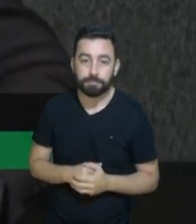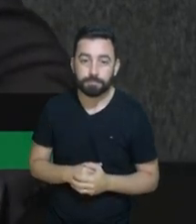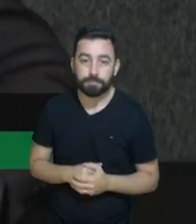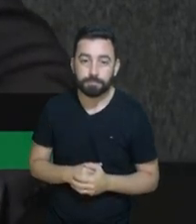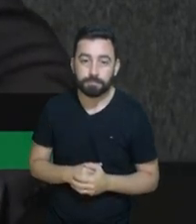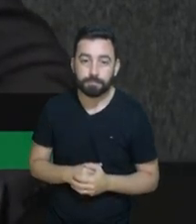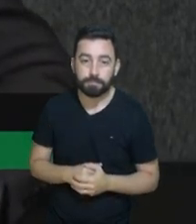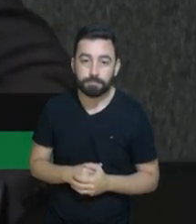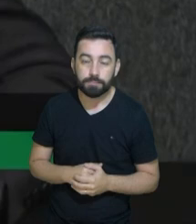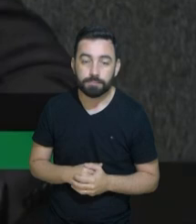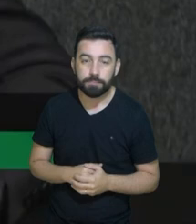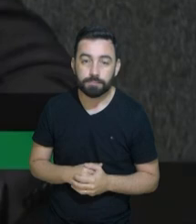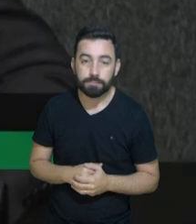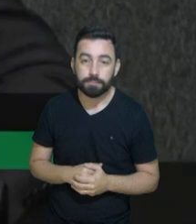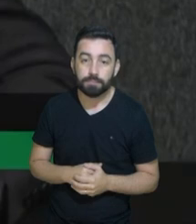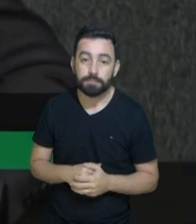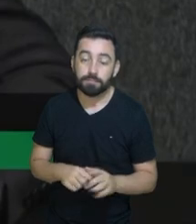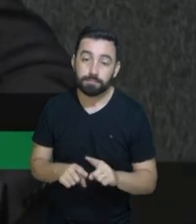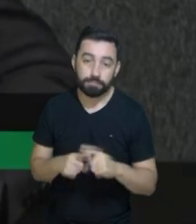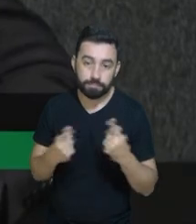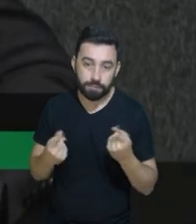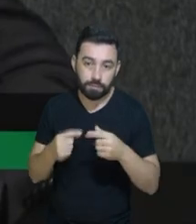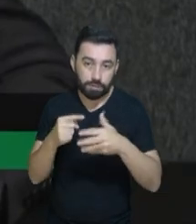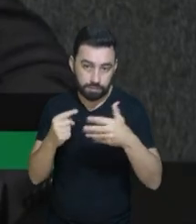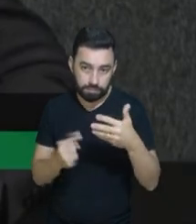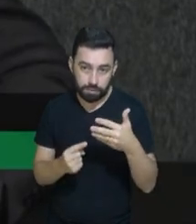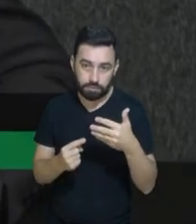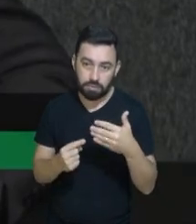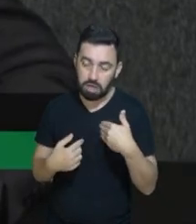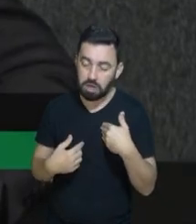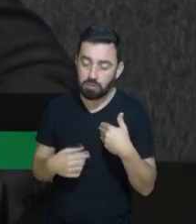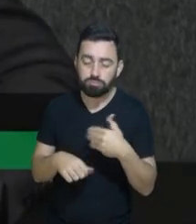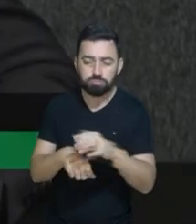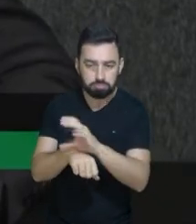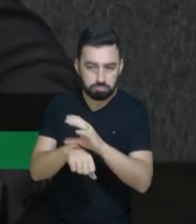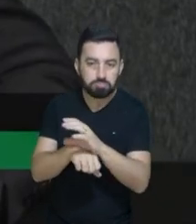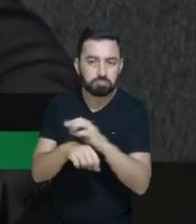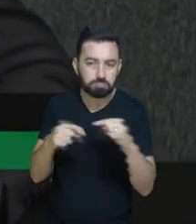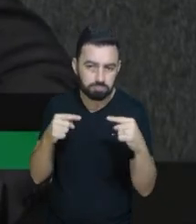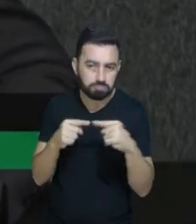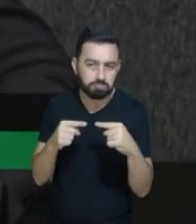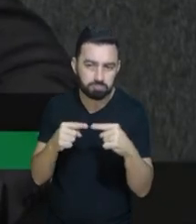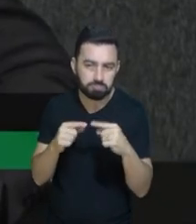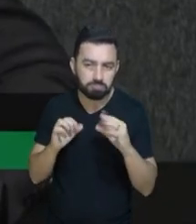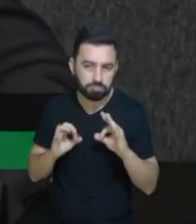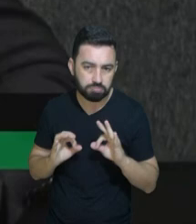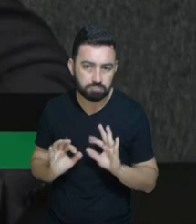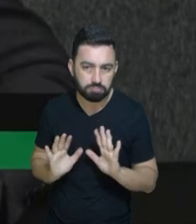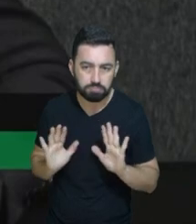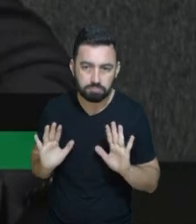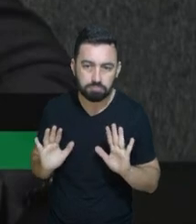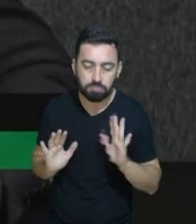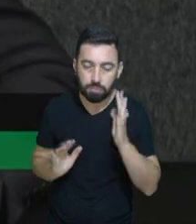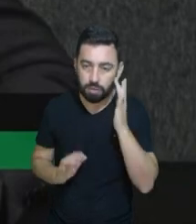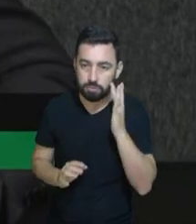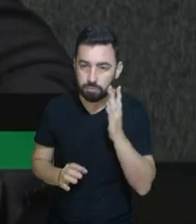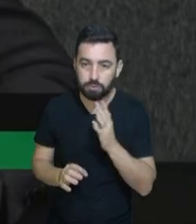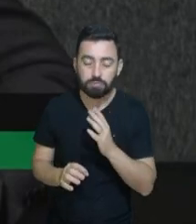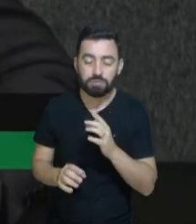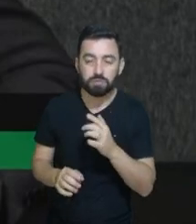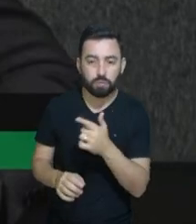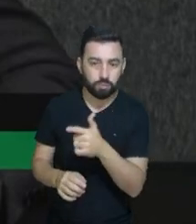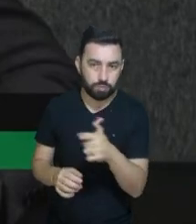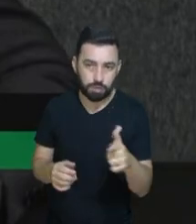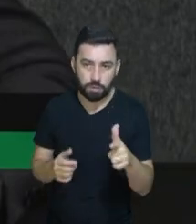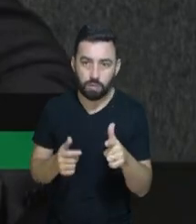não bom acerca do aspecto formal não verifico inconstitucionalidade no projeto de lei na medida que este não se encontra no rol de